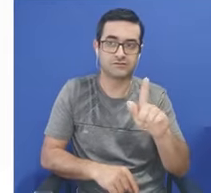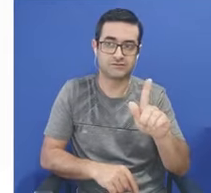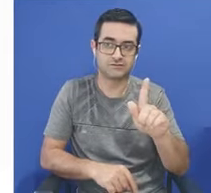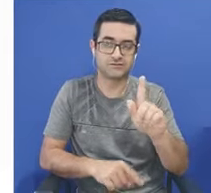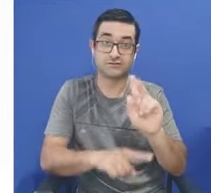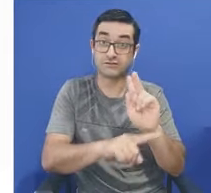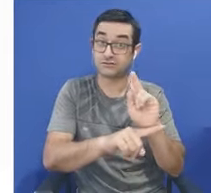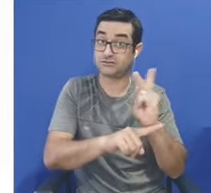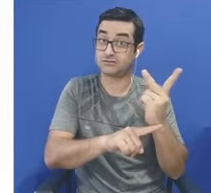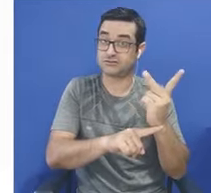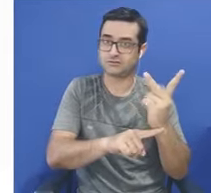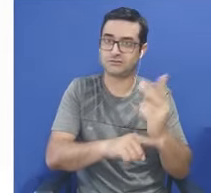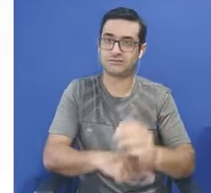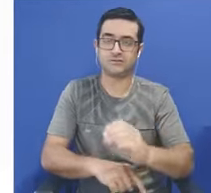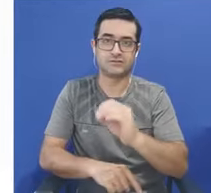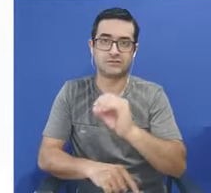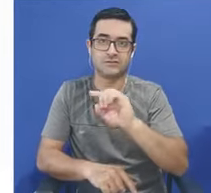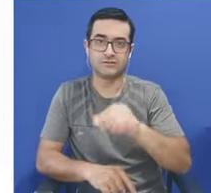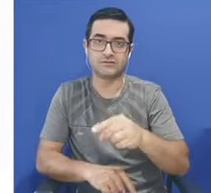0,377 gramas de hidrogênio e